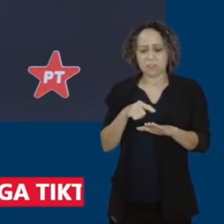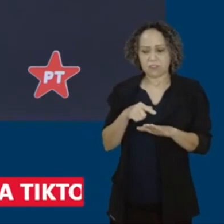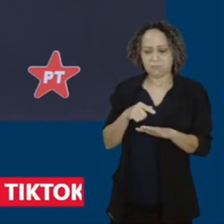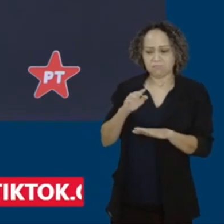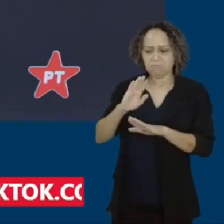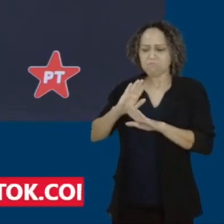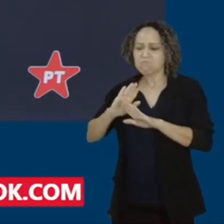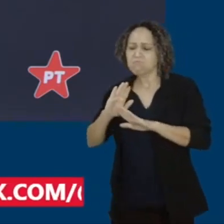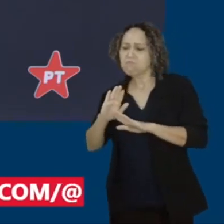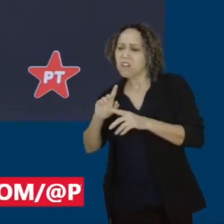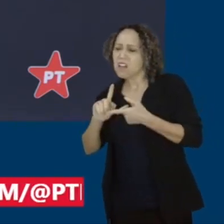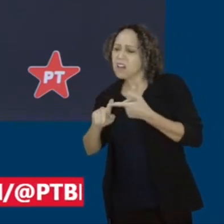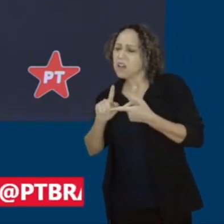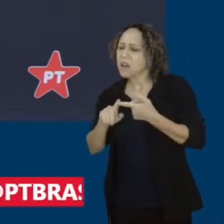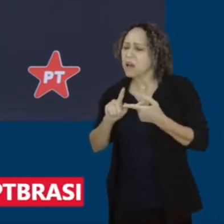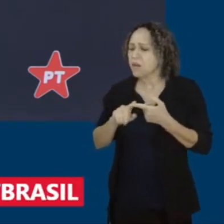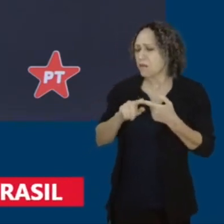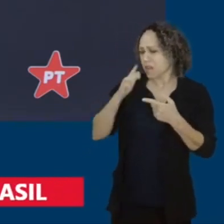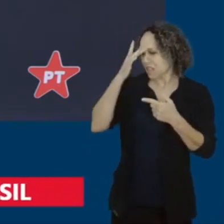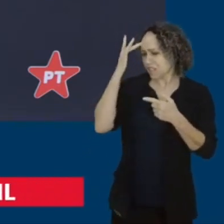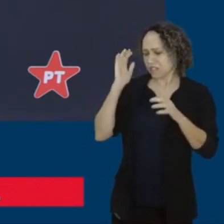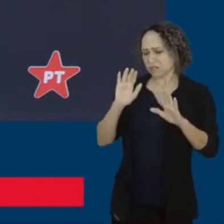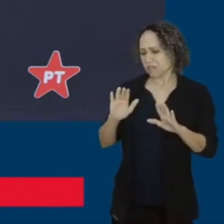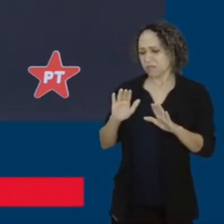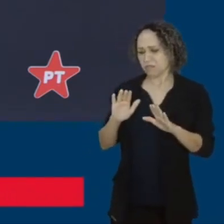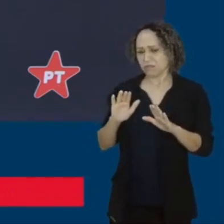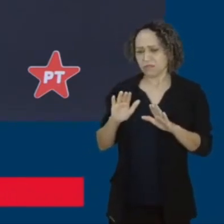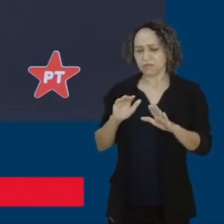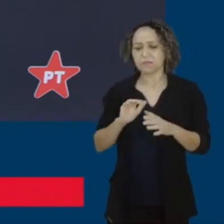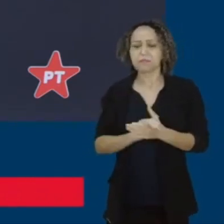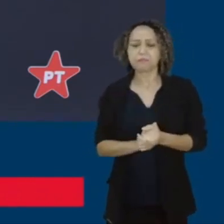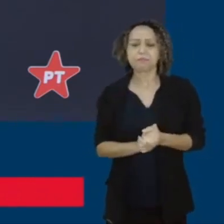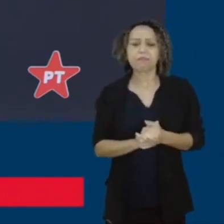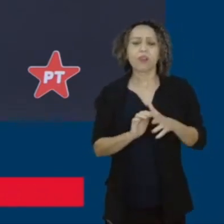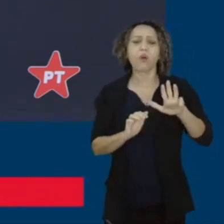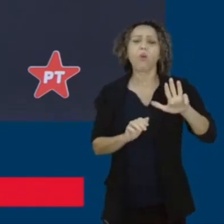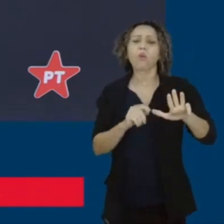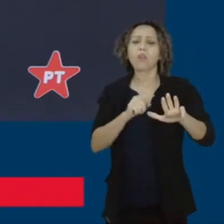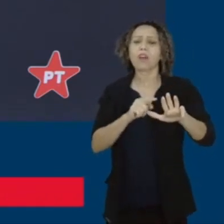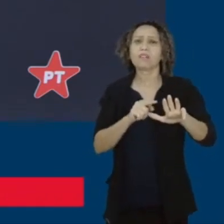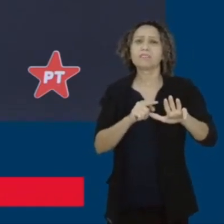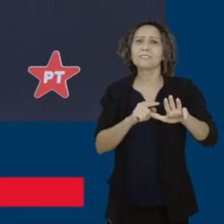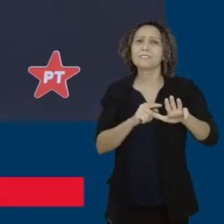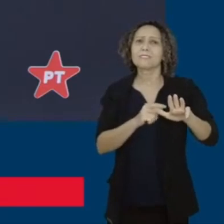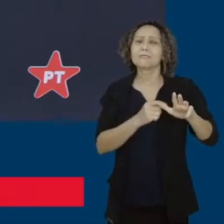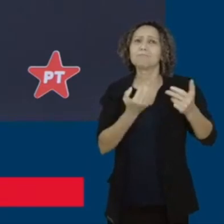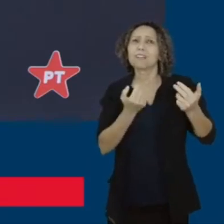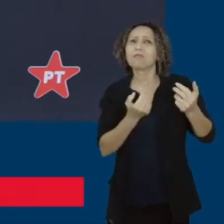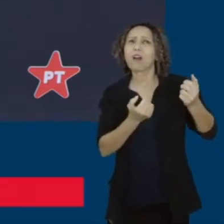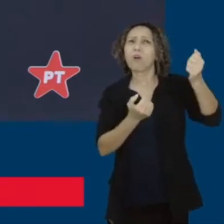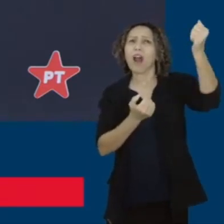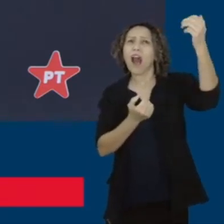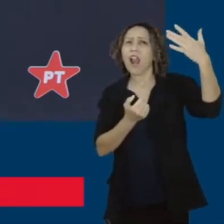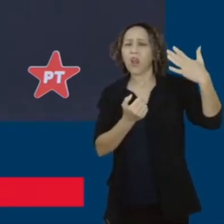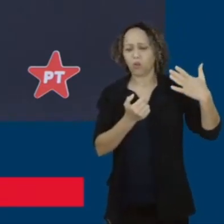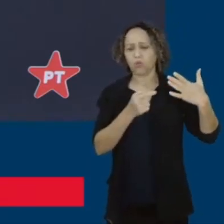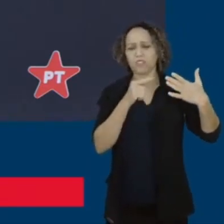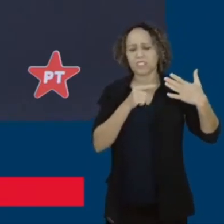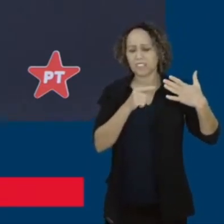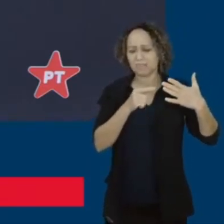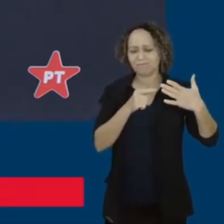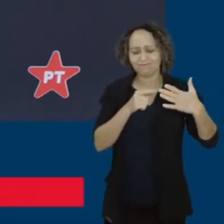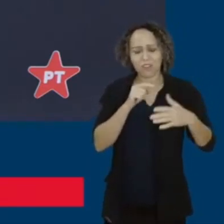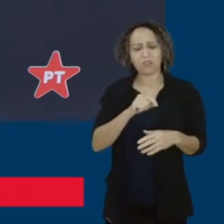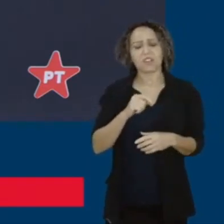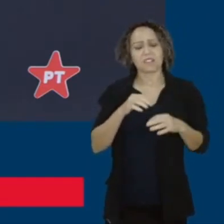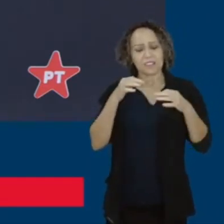uma posição que não é a posição desejada pelo Brasil. O Lula é a luz no fim do túnel. E eu insisto em dizer que é candidato